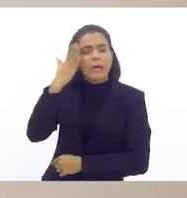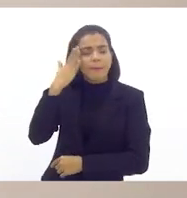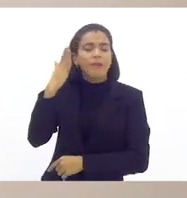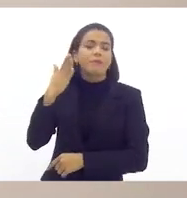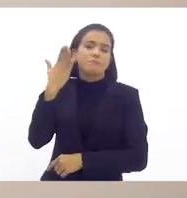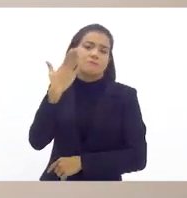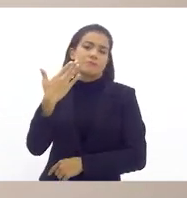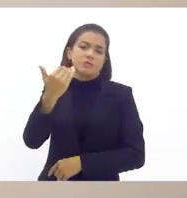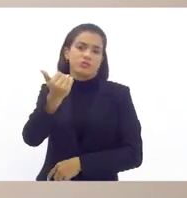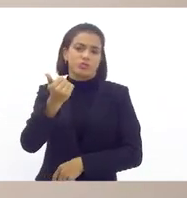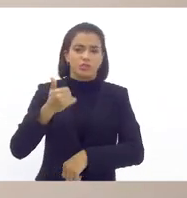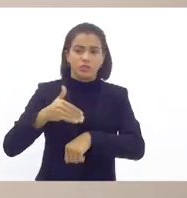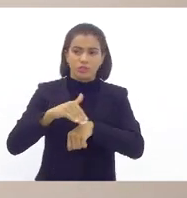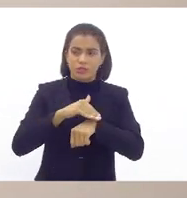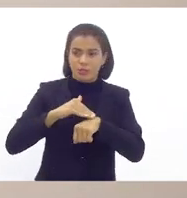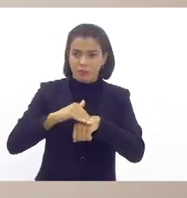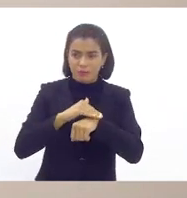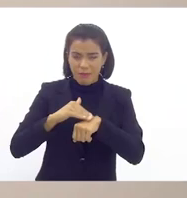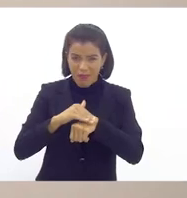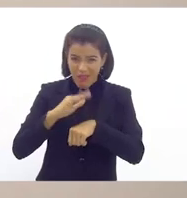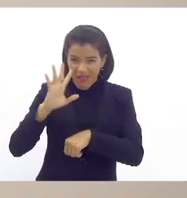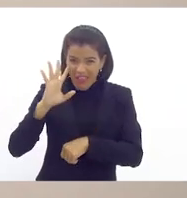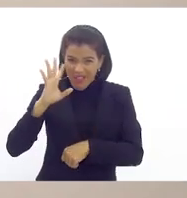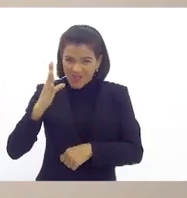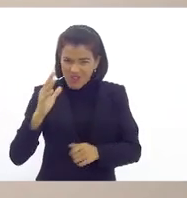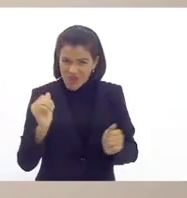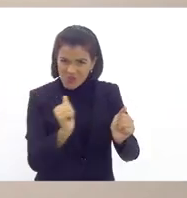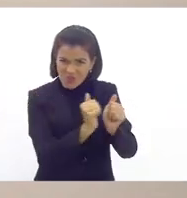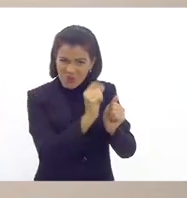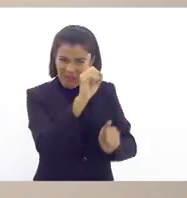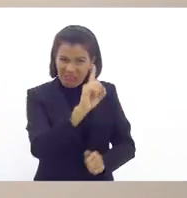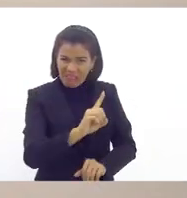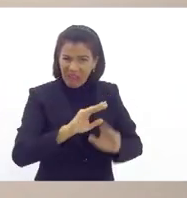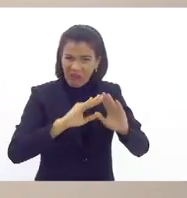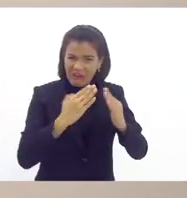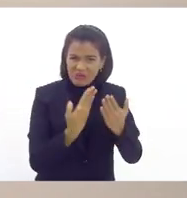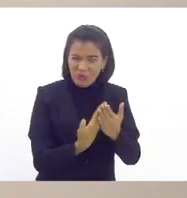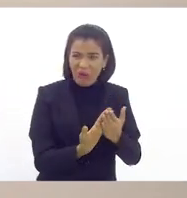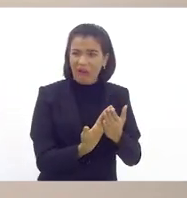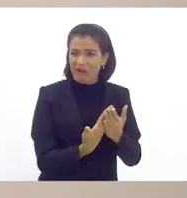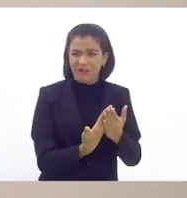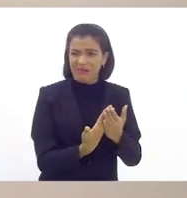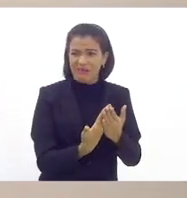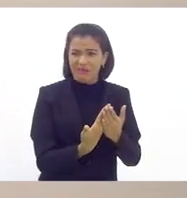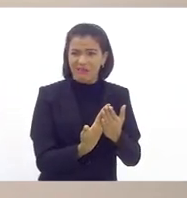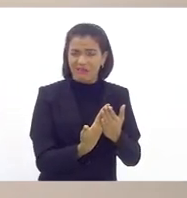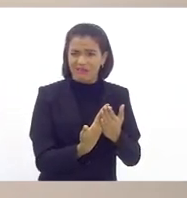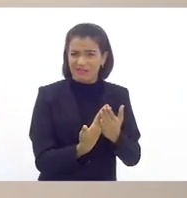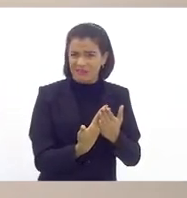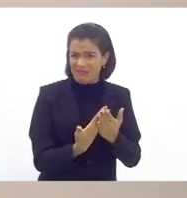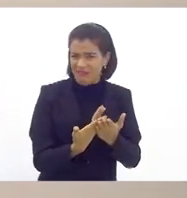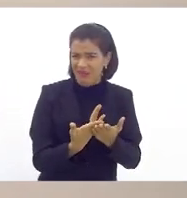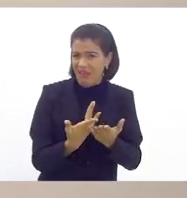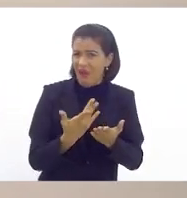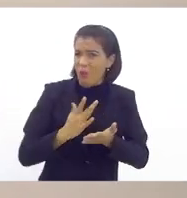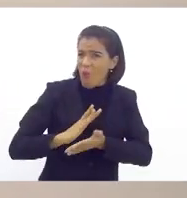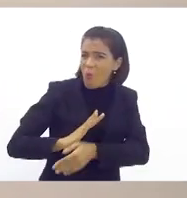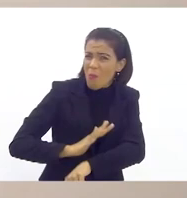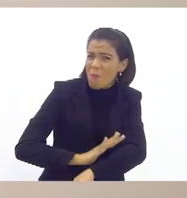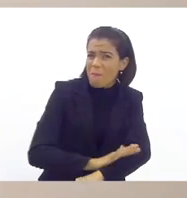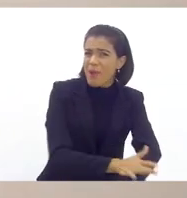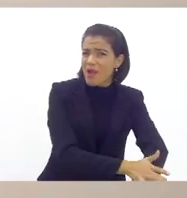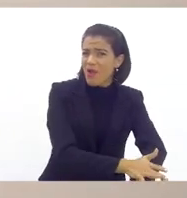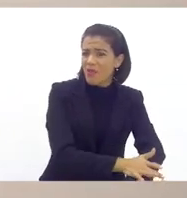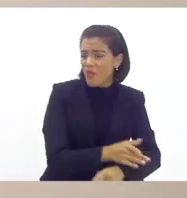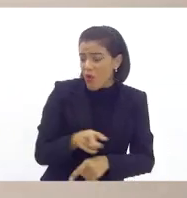para conversar, não resolver com a diretora da escola. A injúria, o racismo, foi